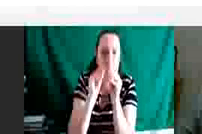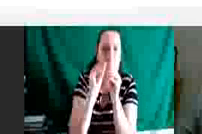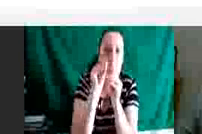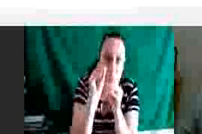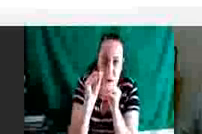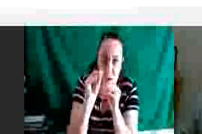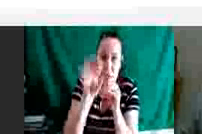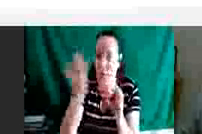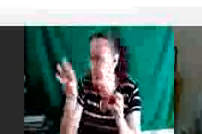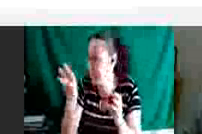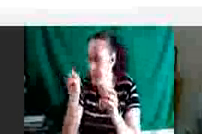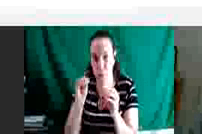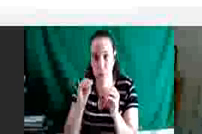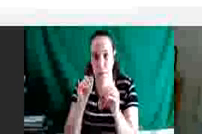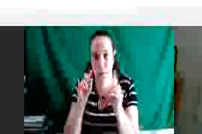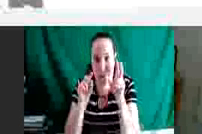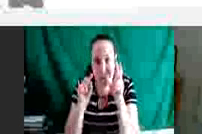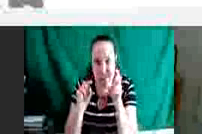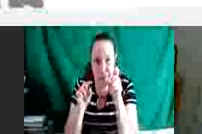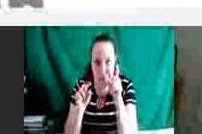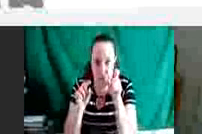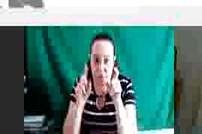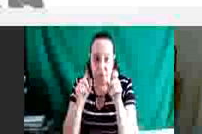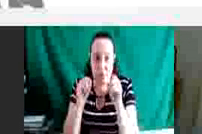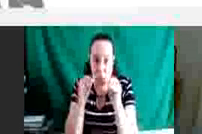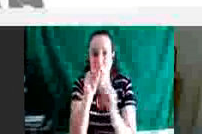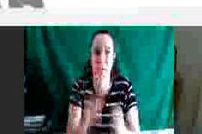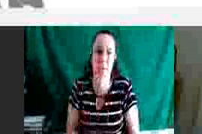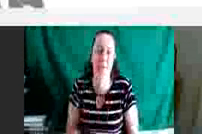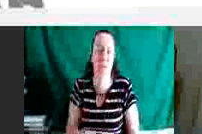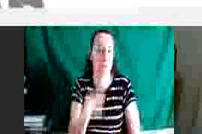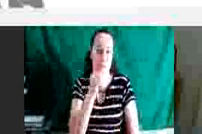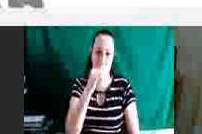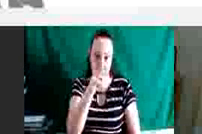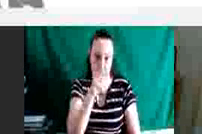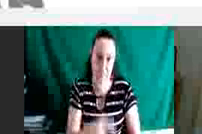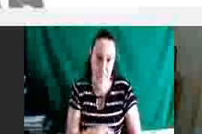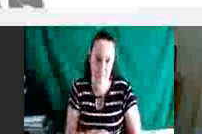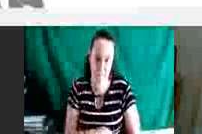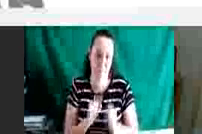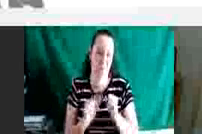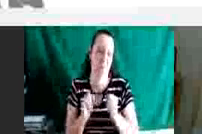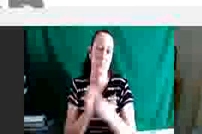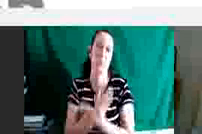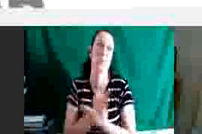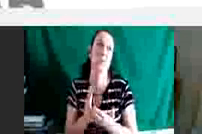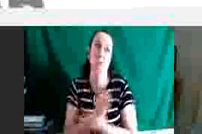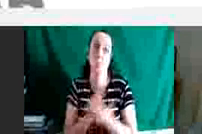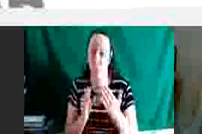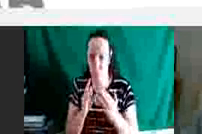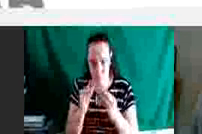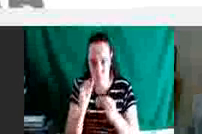exemplo de como é o ataque, e tem vários exemplos de como é o ataque, e tem vários exemplos de como